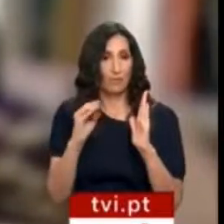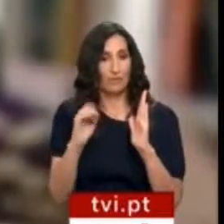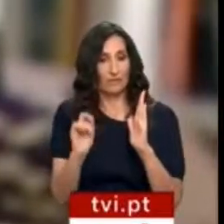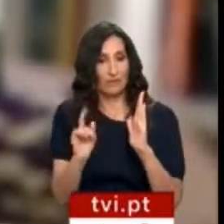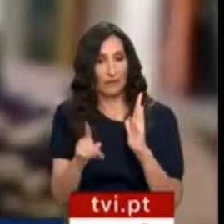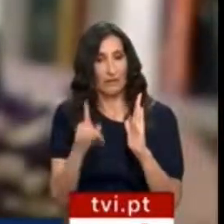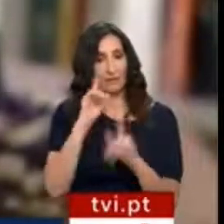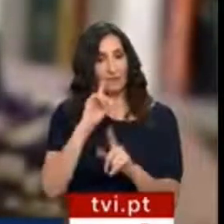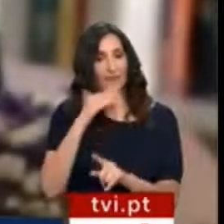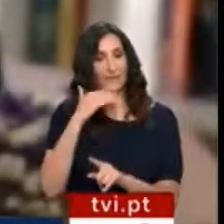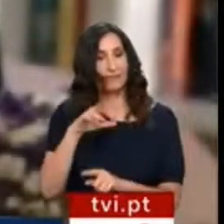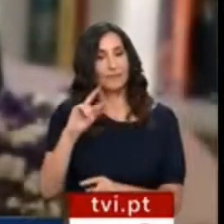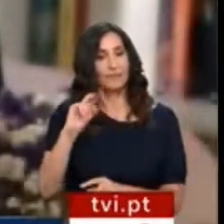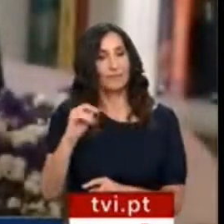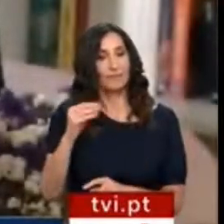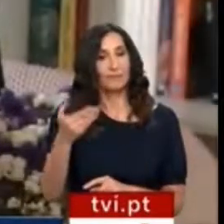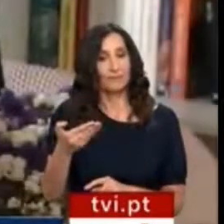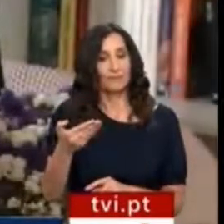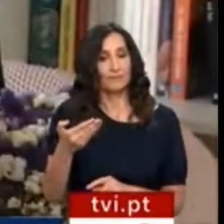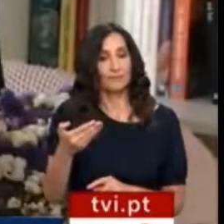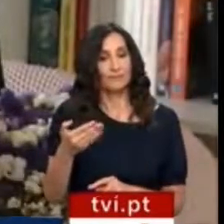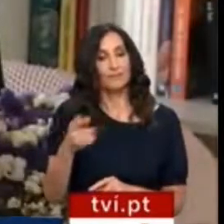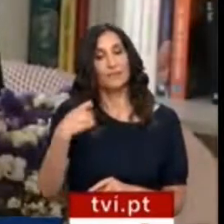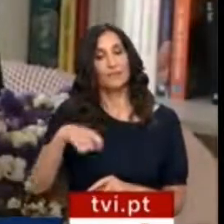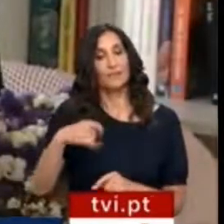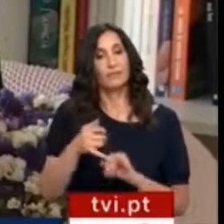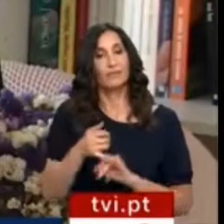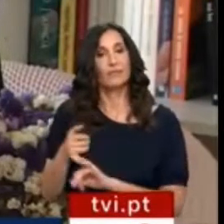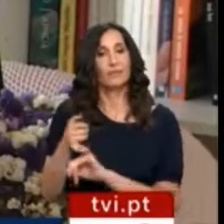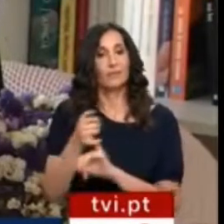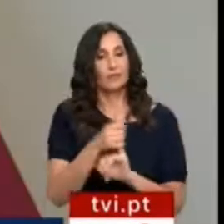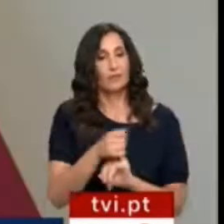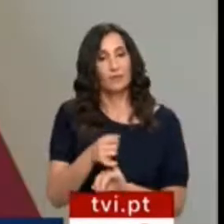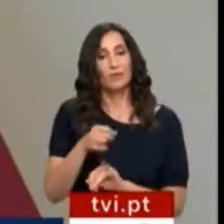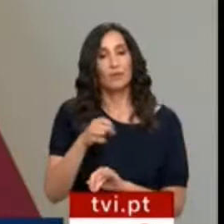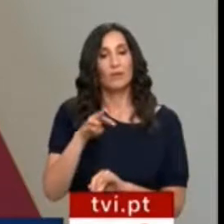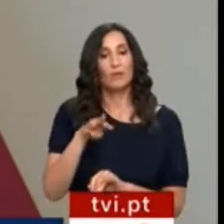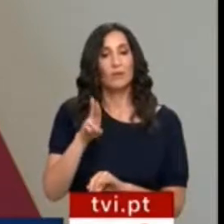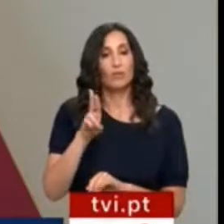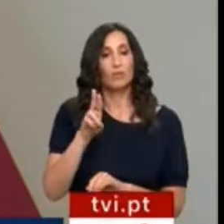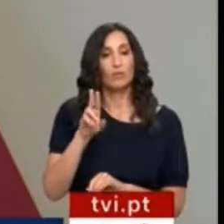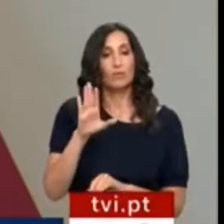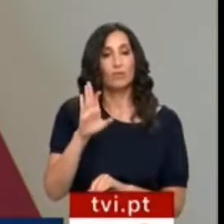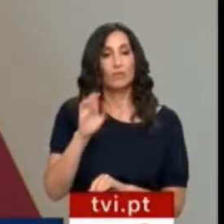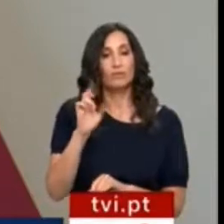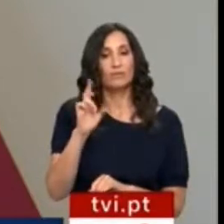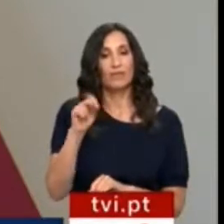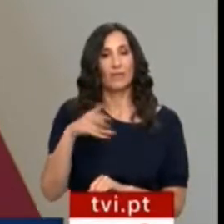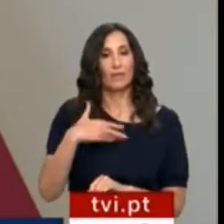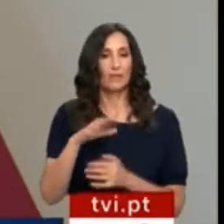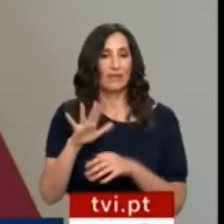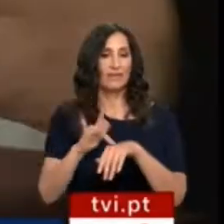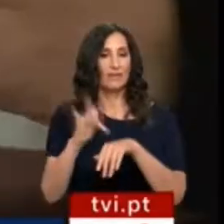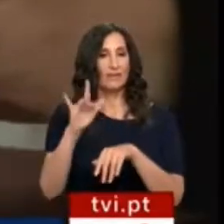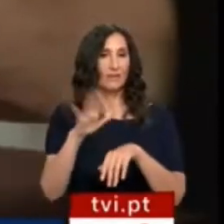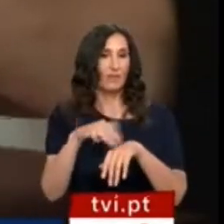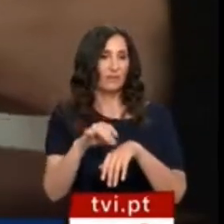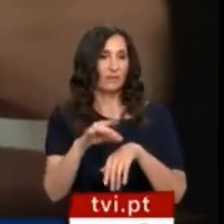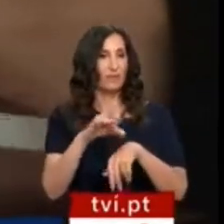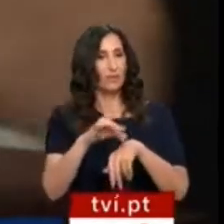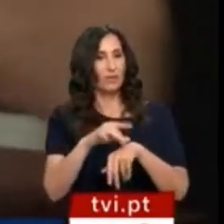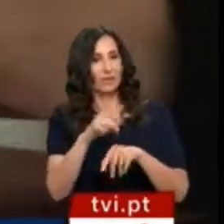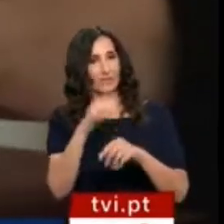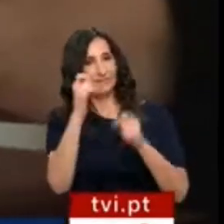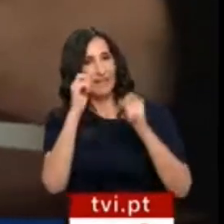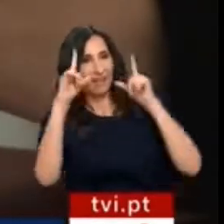Susana Fonseca tem 37 anos, é presidente da Associação Mulherendo de Sensibilização para a Endometriose. Durante